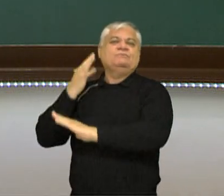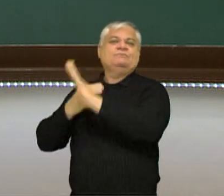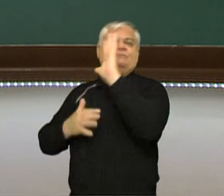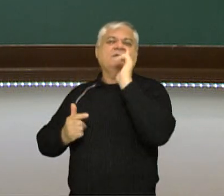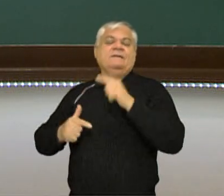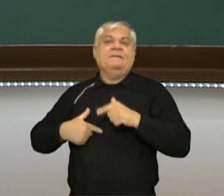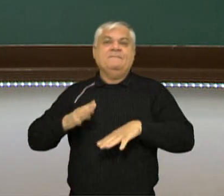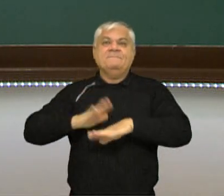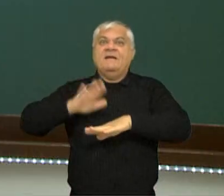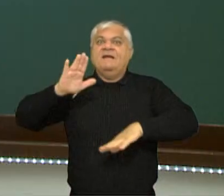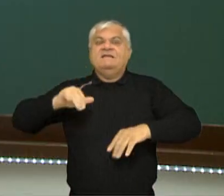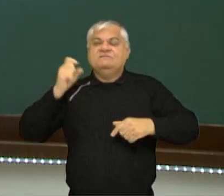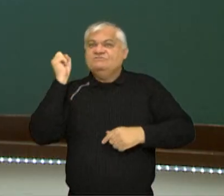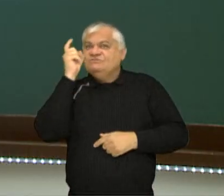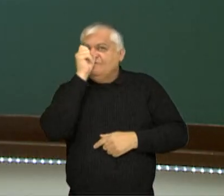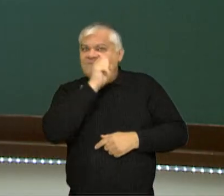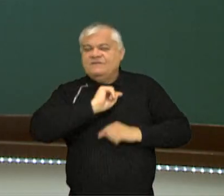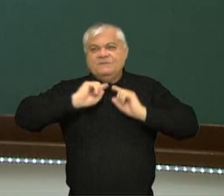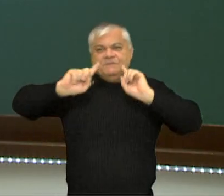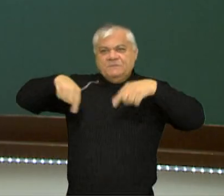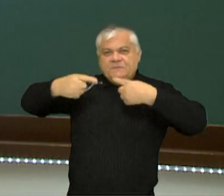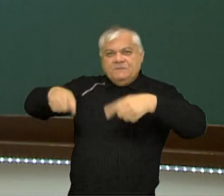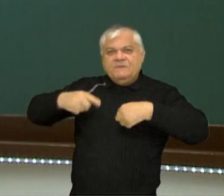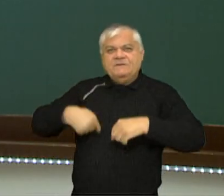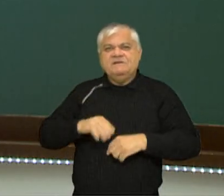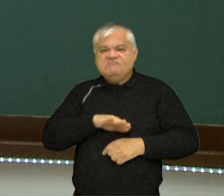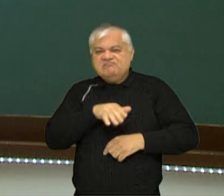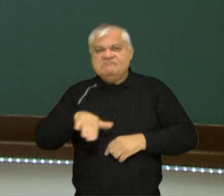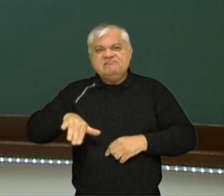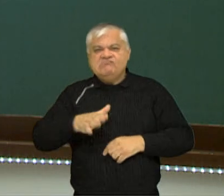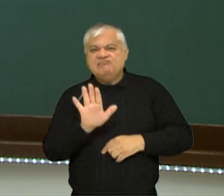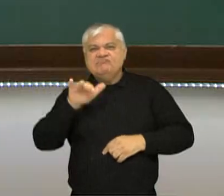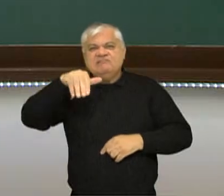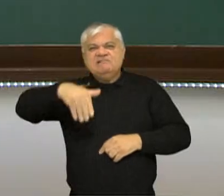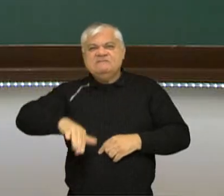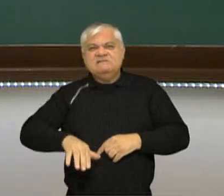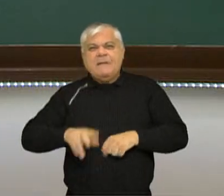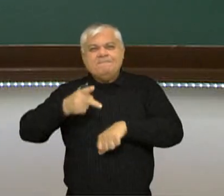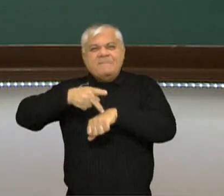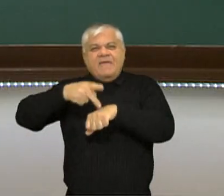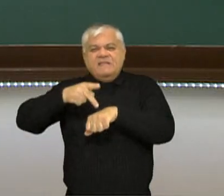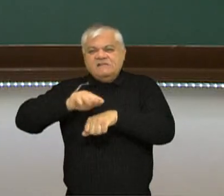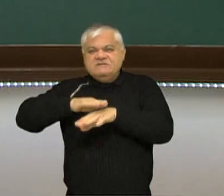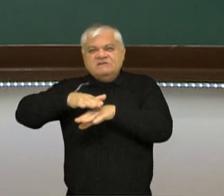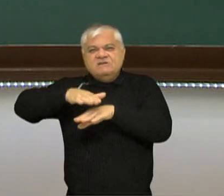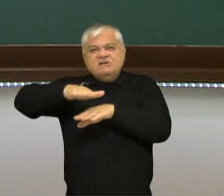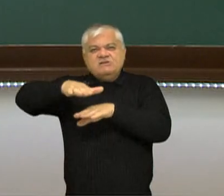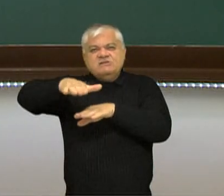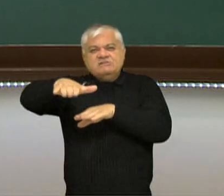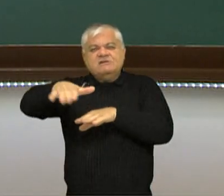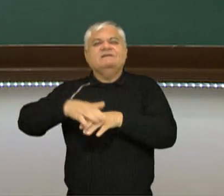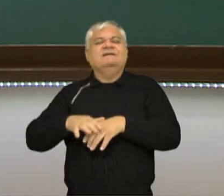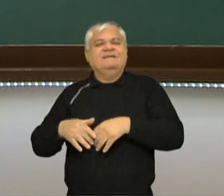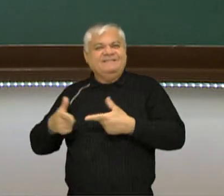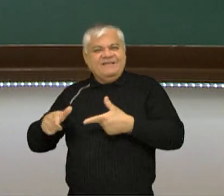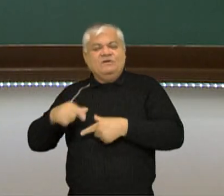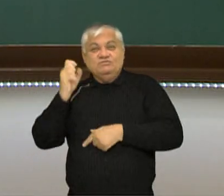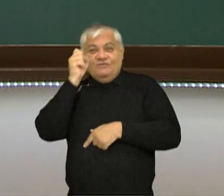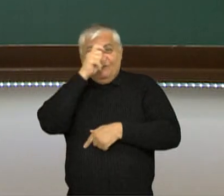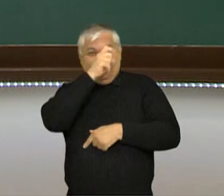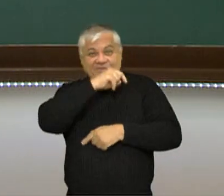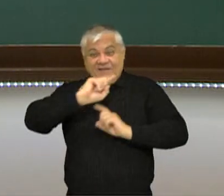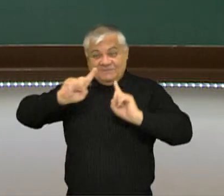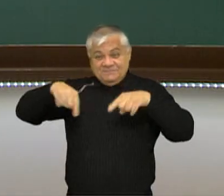prova mais complicada, com um terreno irregular, com os obstáculos naturais, com uma dificuldade maior do que